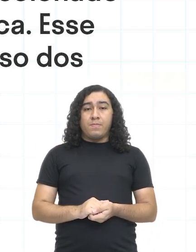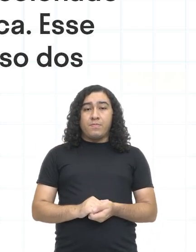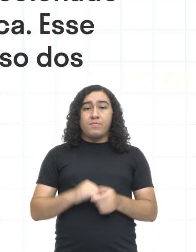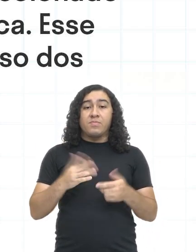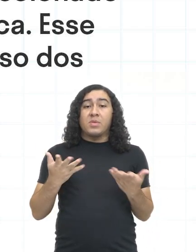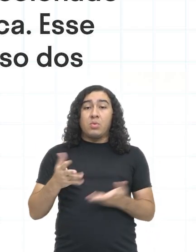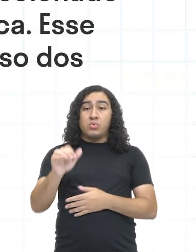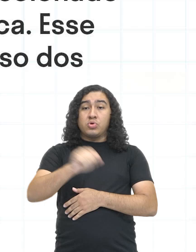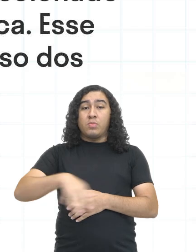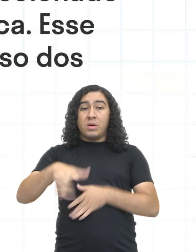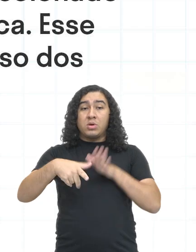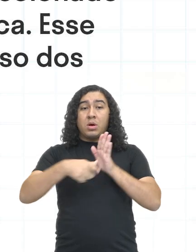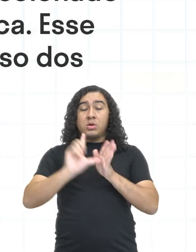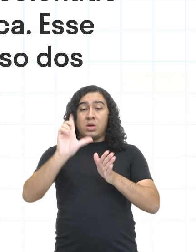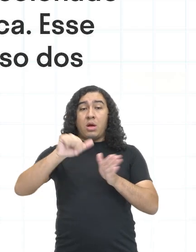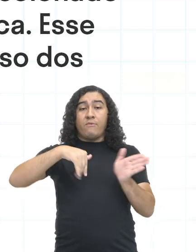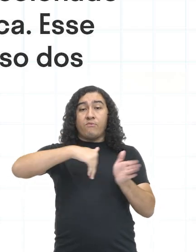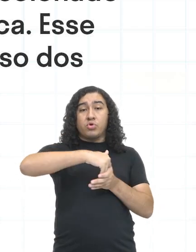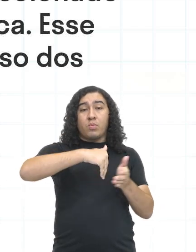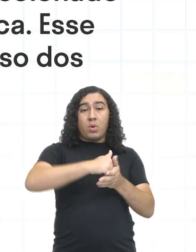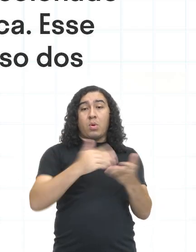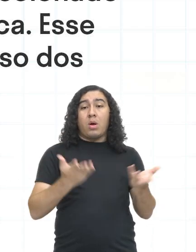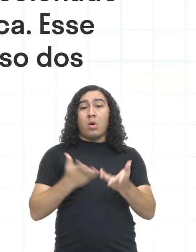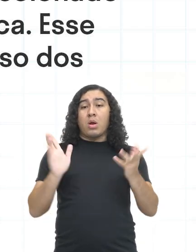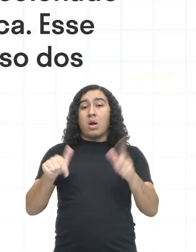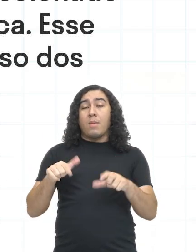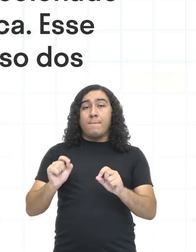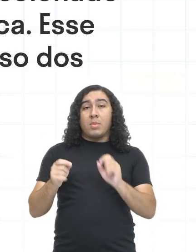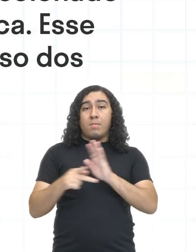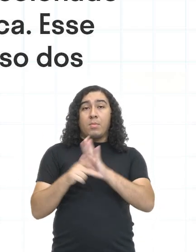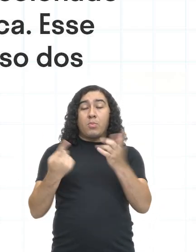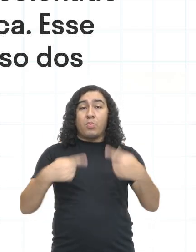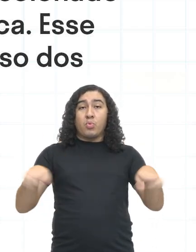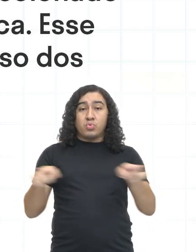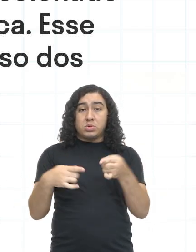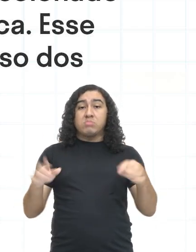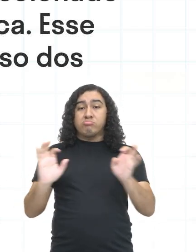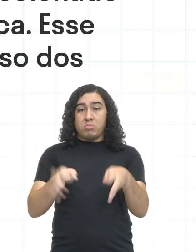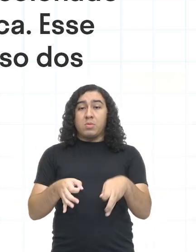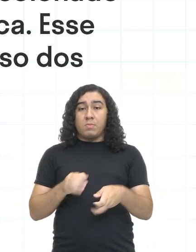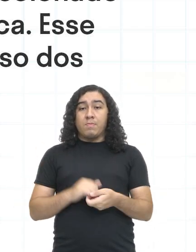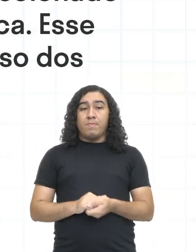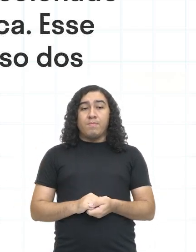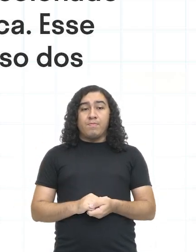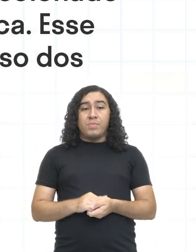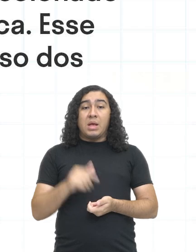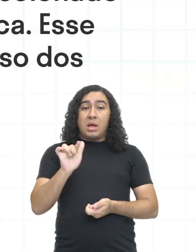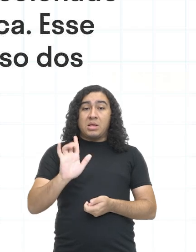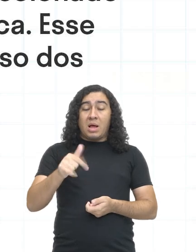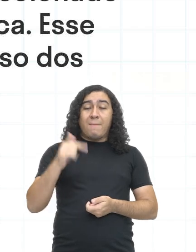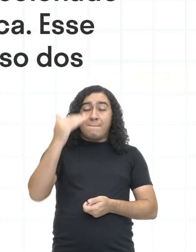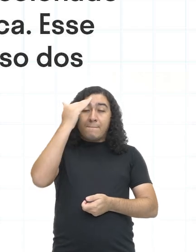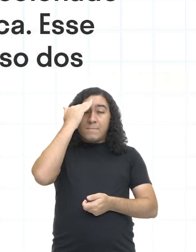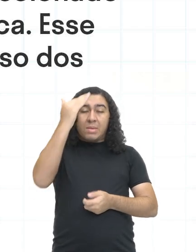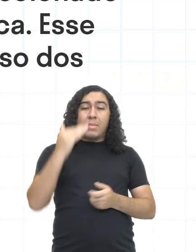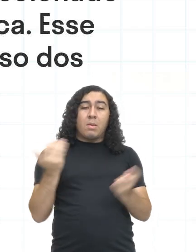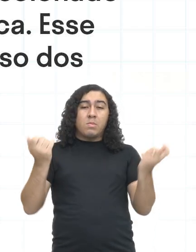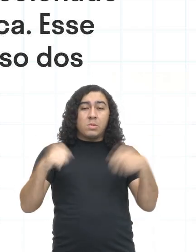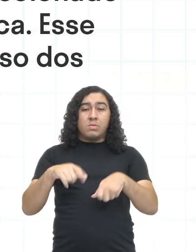era direcionado ao futebol passou a ser ocupado pela música. Esse foi um dos motivos